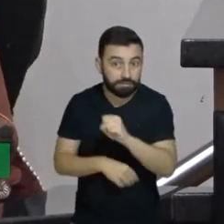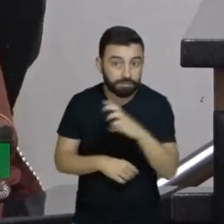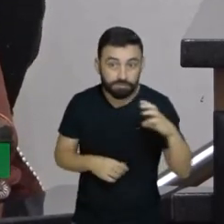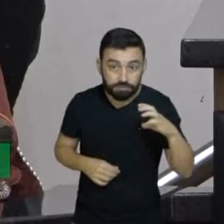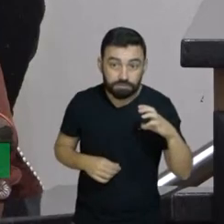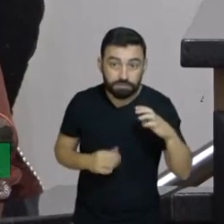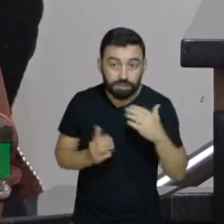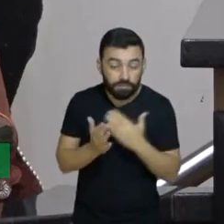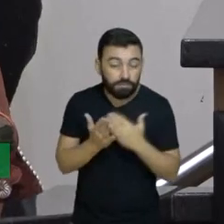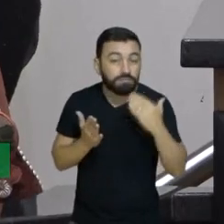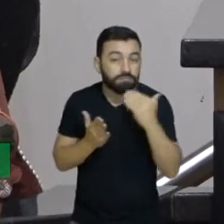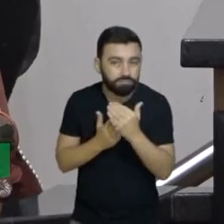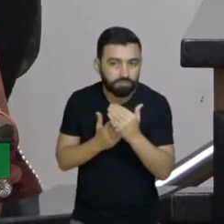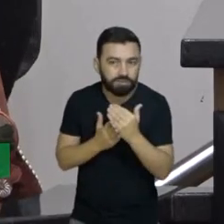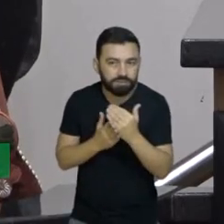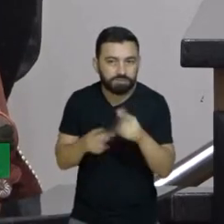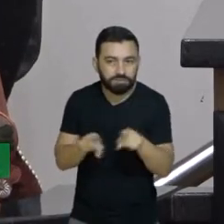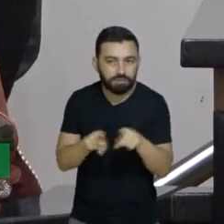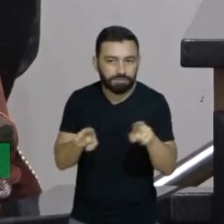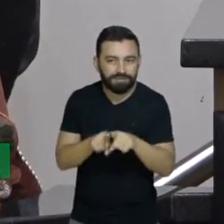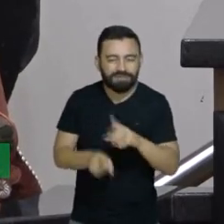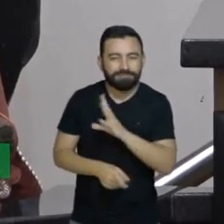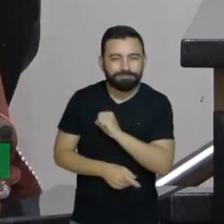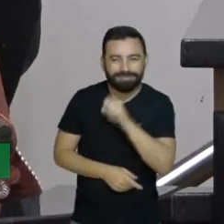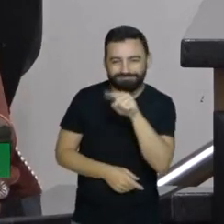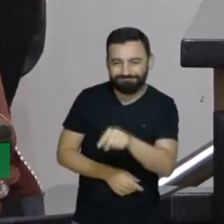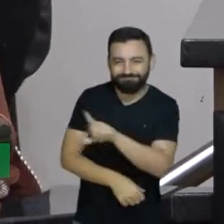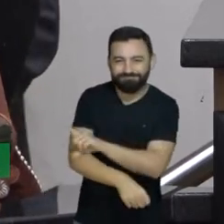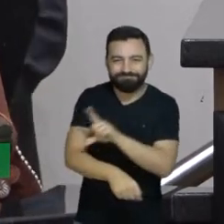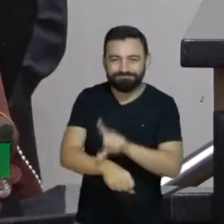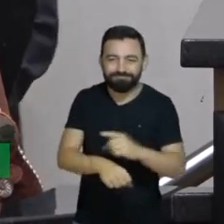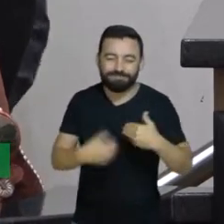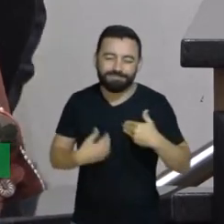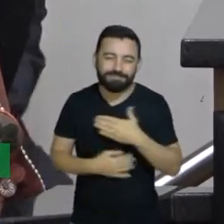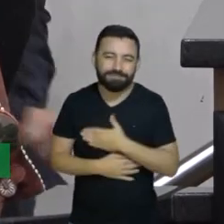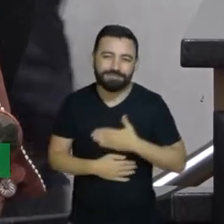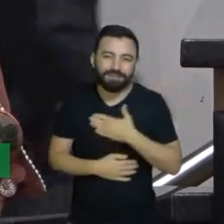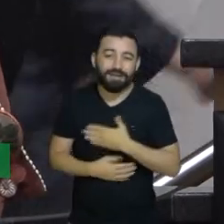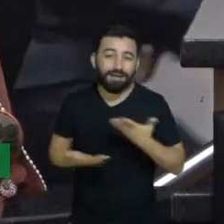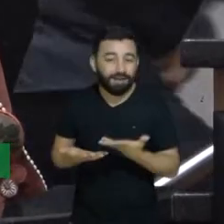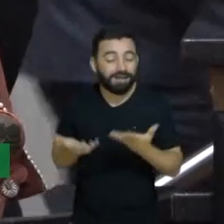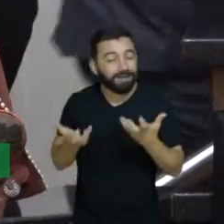mais precisamente a nossa amada Lages, gostaria de reforçar o